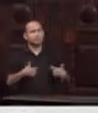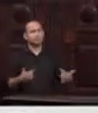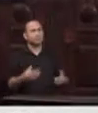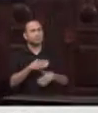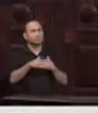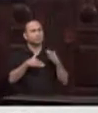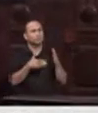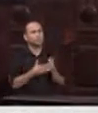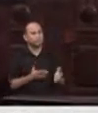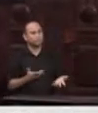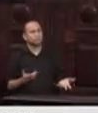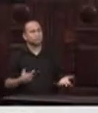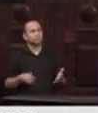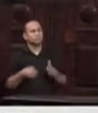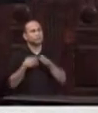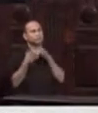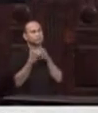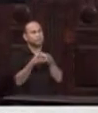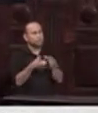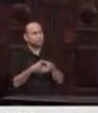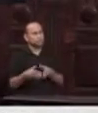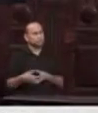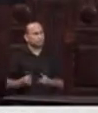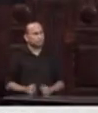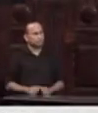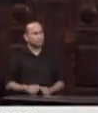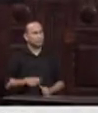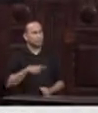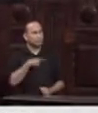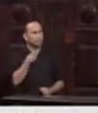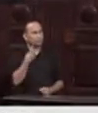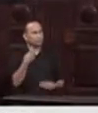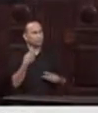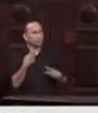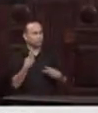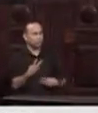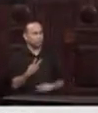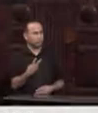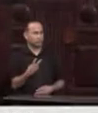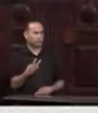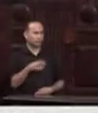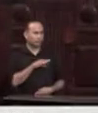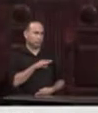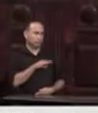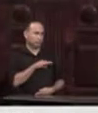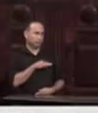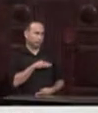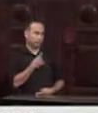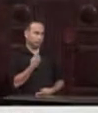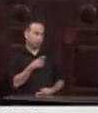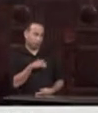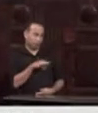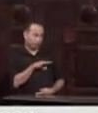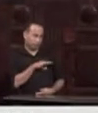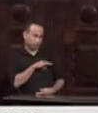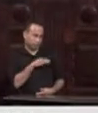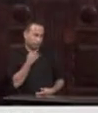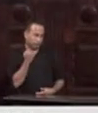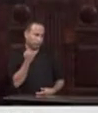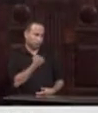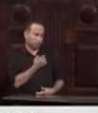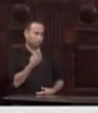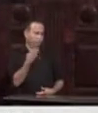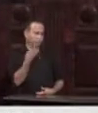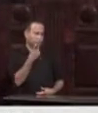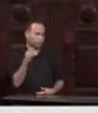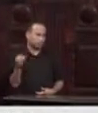de todas as suas instituições. Nós temos 2 policiais sendo assassinados, 1 policial sendo assassinado a cada 2 dias no Estado.